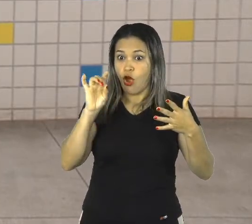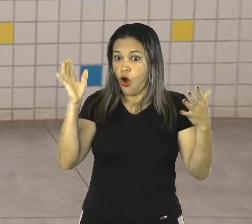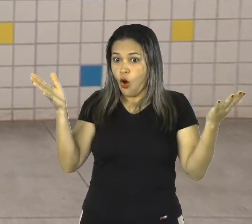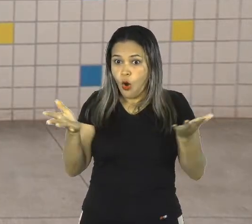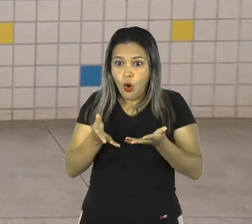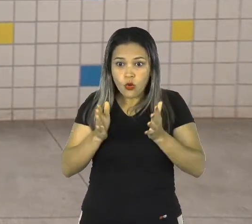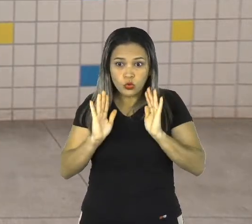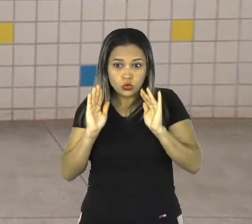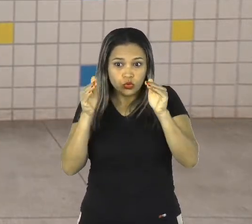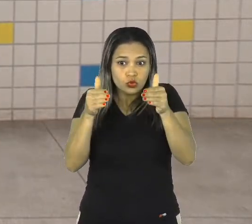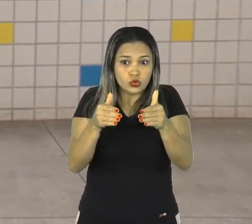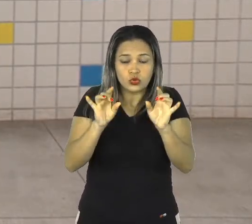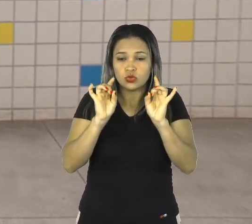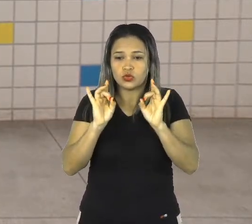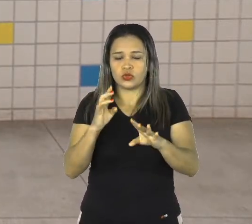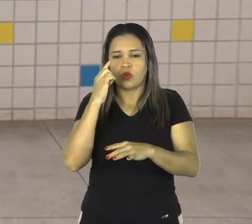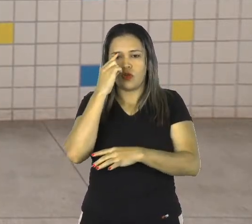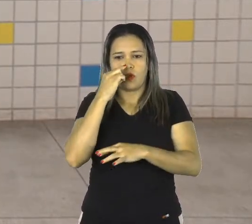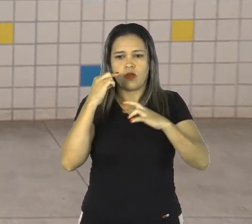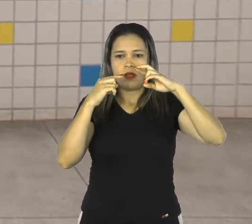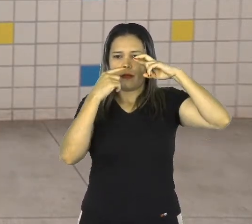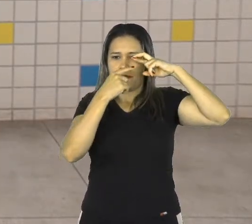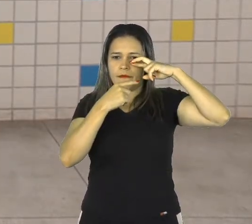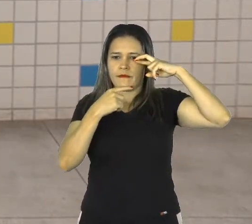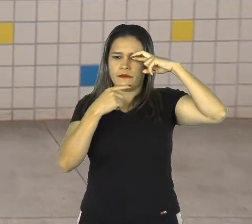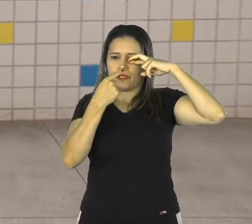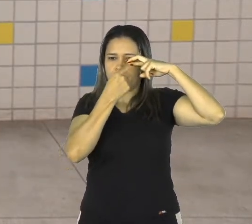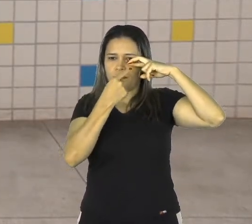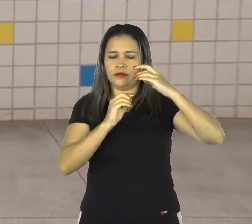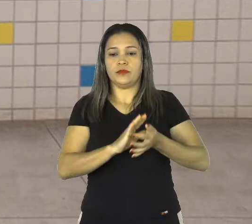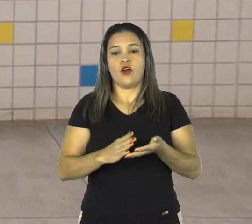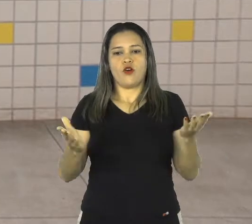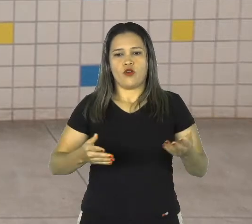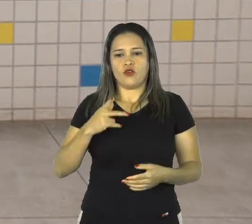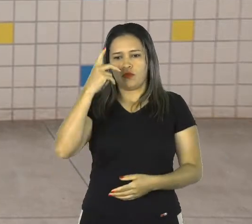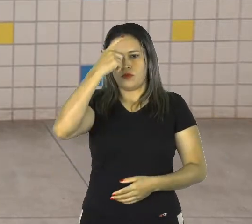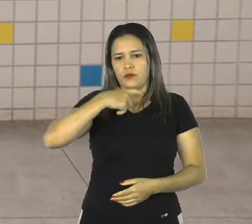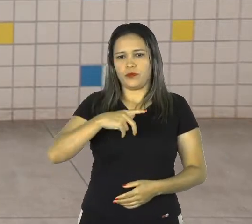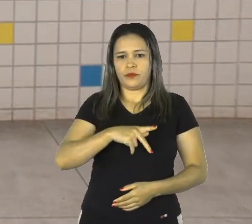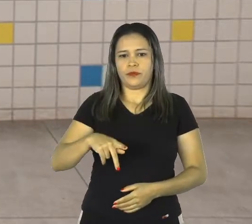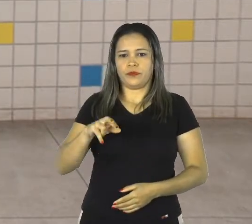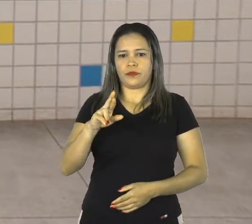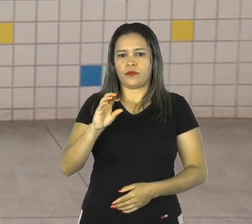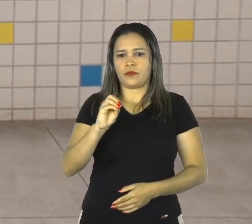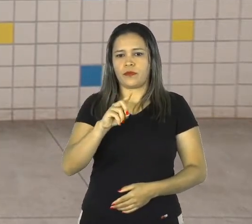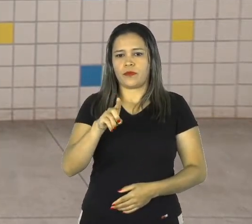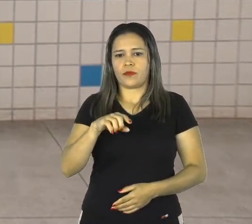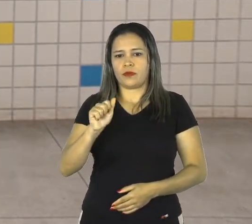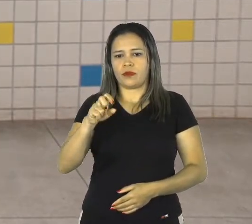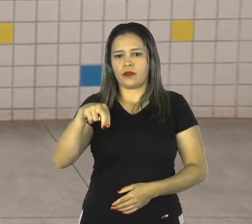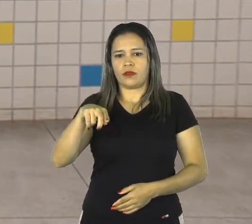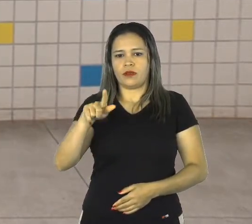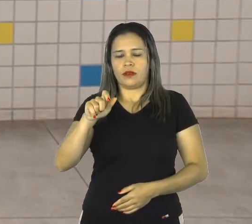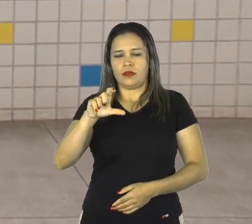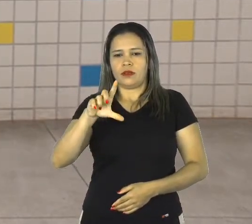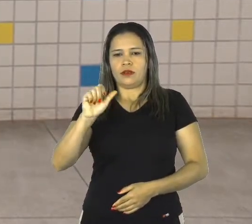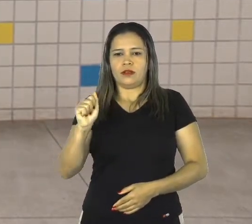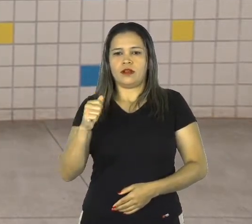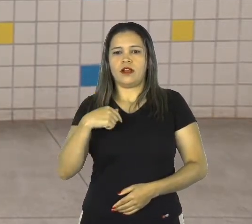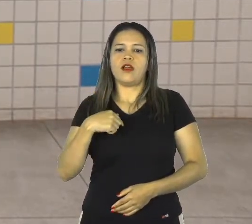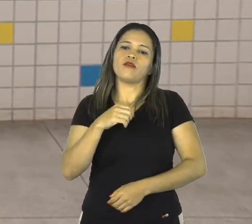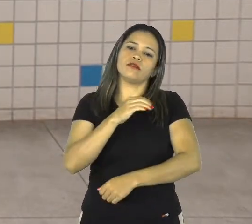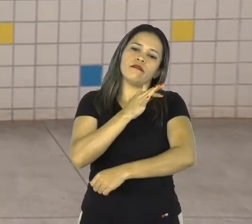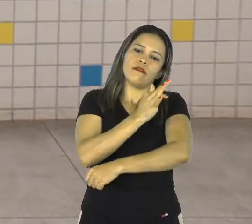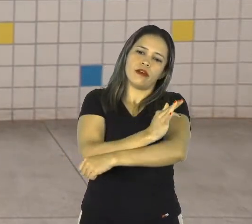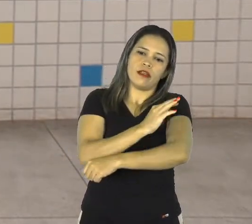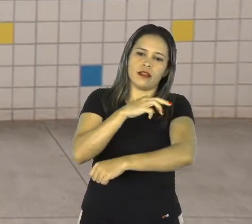a visão. Eu sou a professora Rosângela, sou professora da Escola de Tempo Integral Euridice Ferreira de Mello